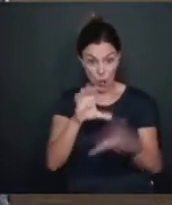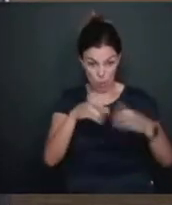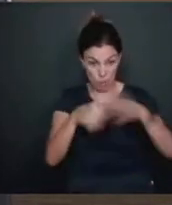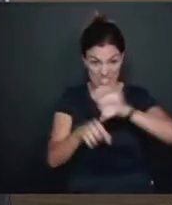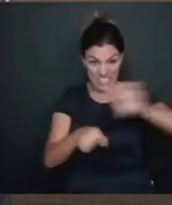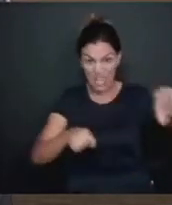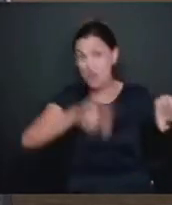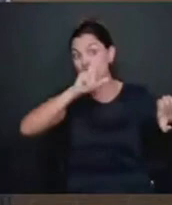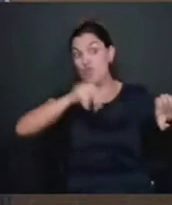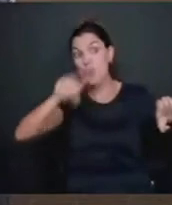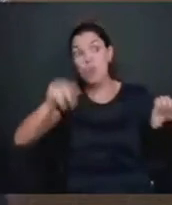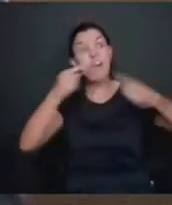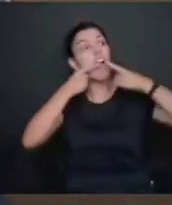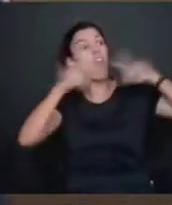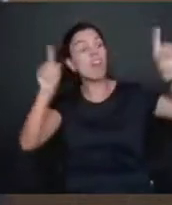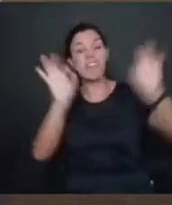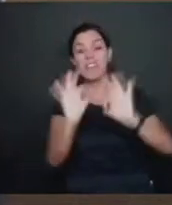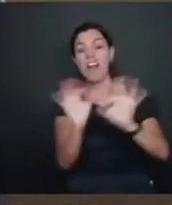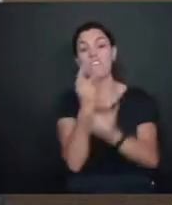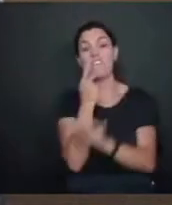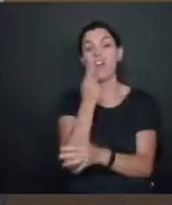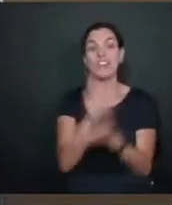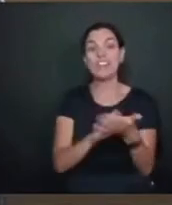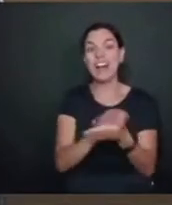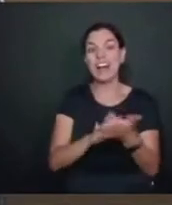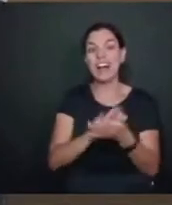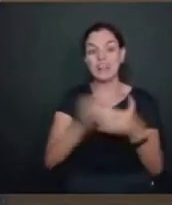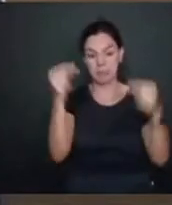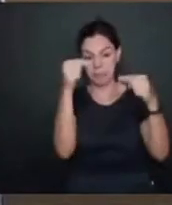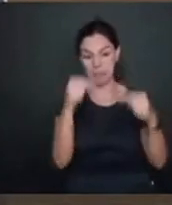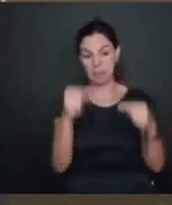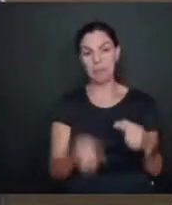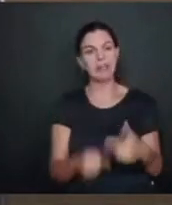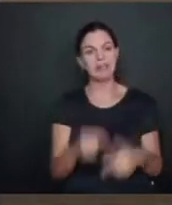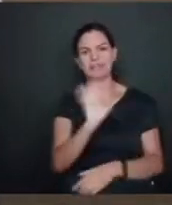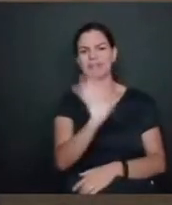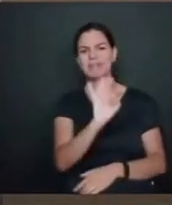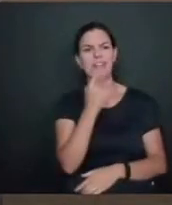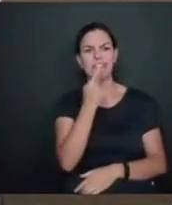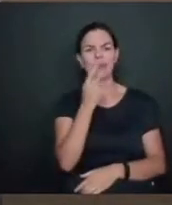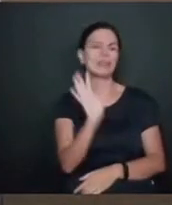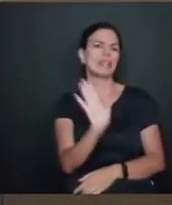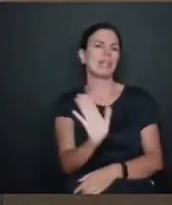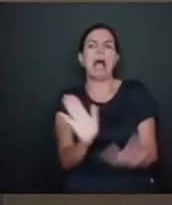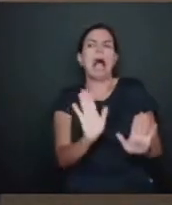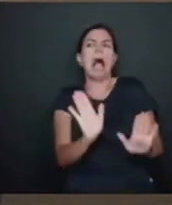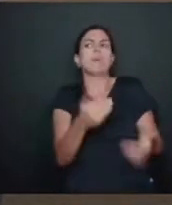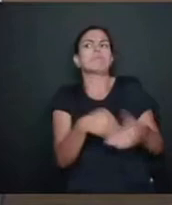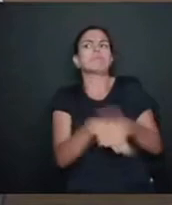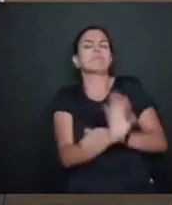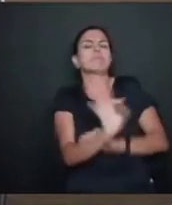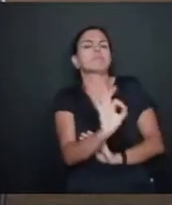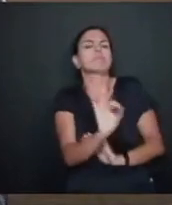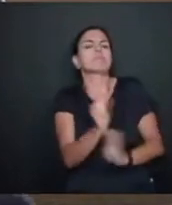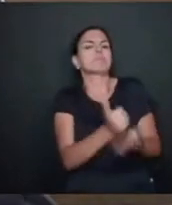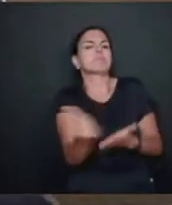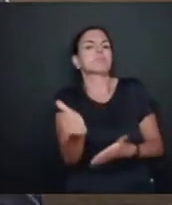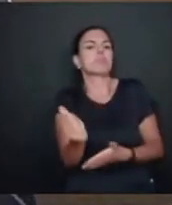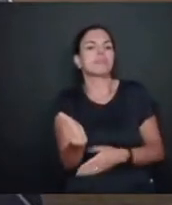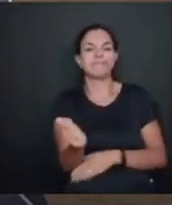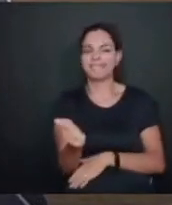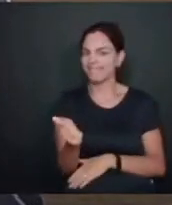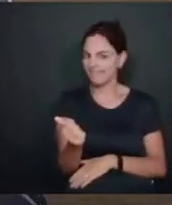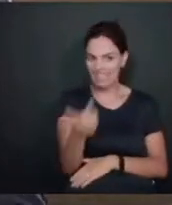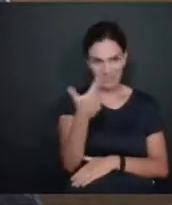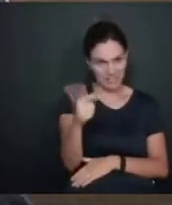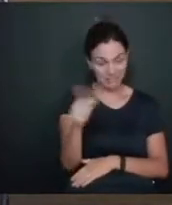verdade dos fatos pontuassem o debate eleitoral que se deixou para lá não há e se houver alguma